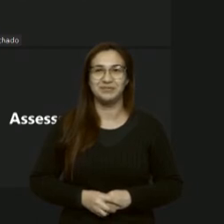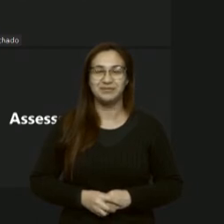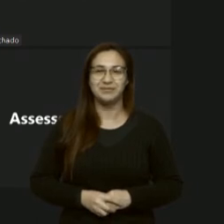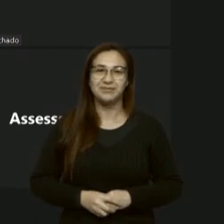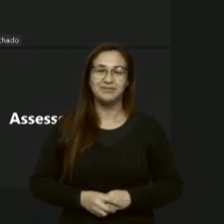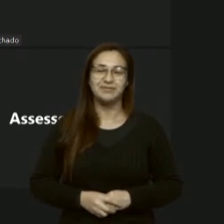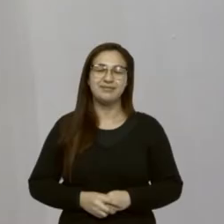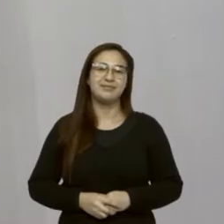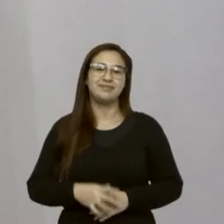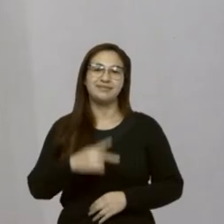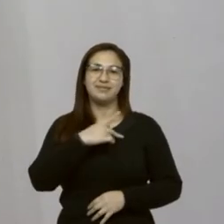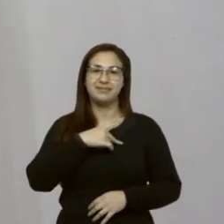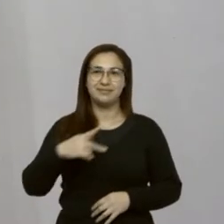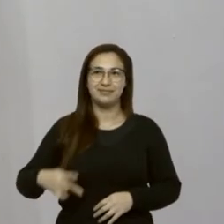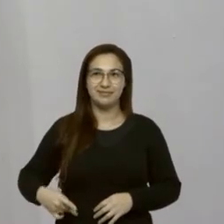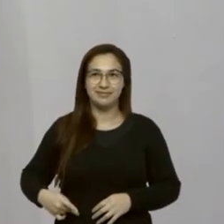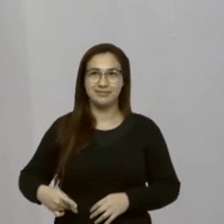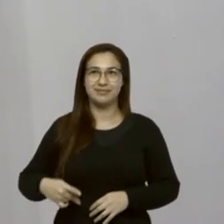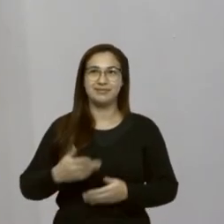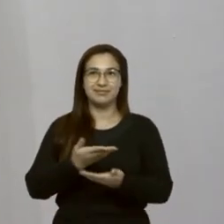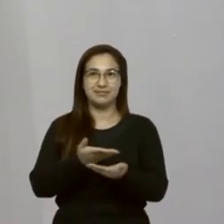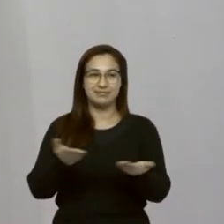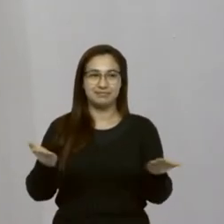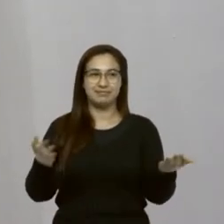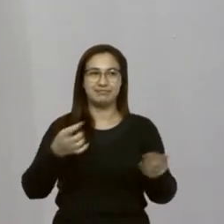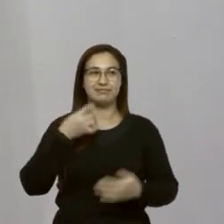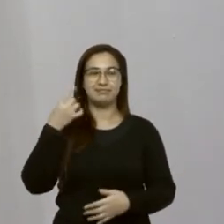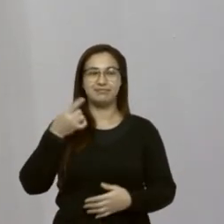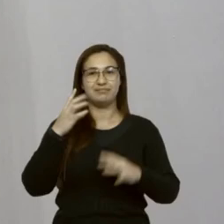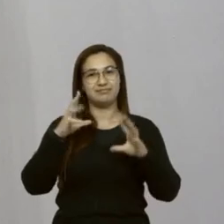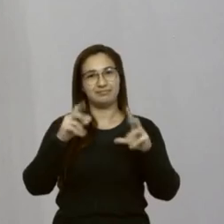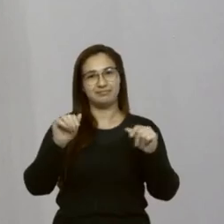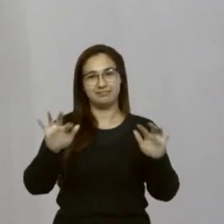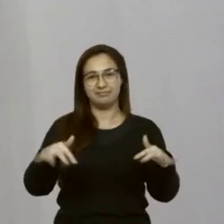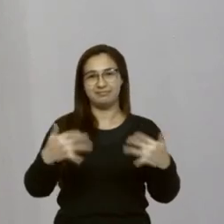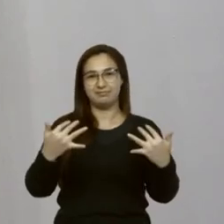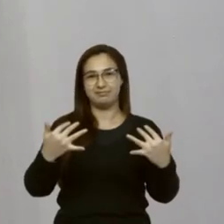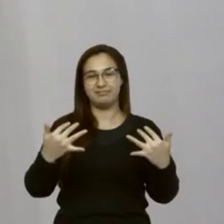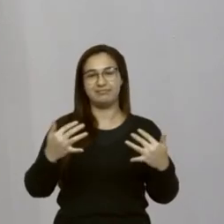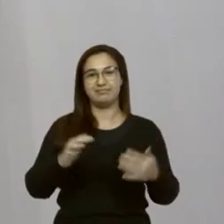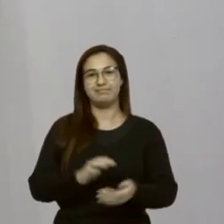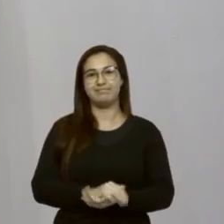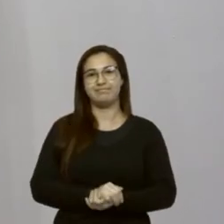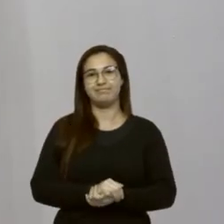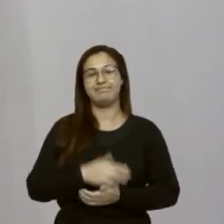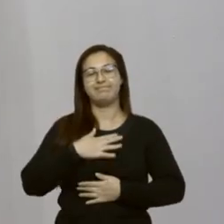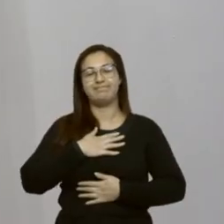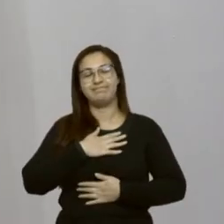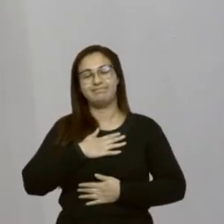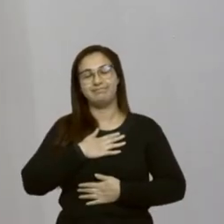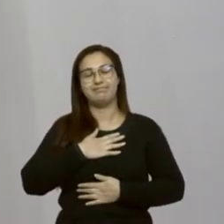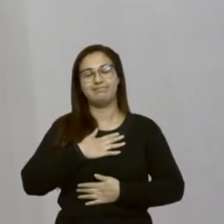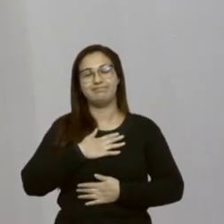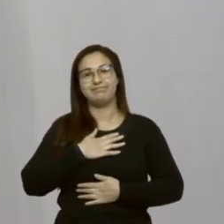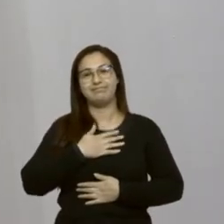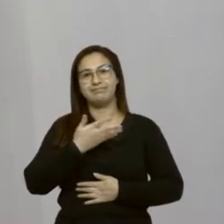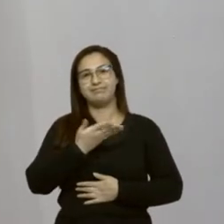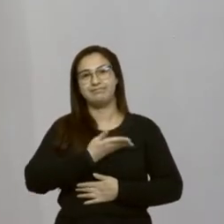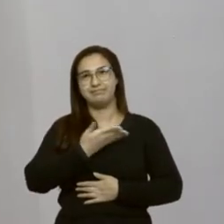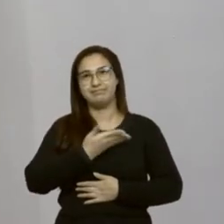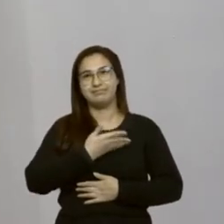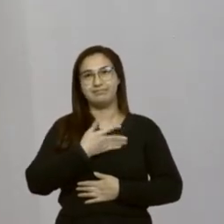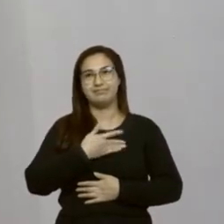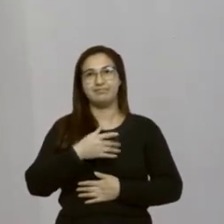Senhor presidente, senhores e senhoras deputados, nossos queridos amigos da nossa querida cidade